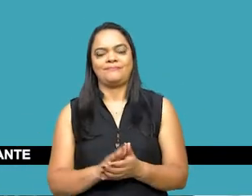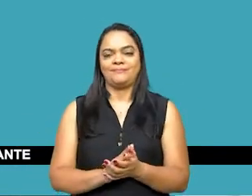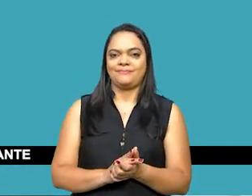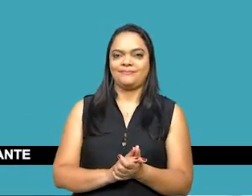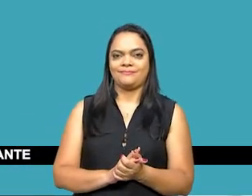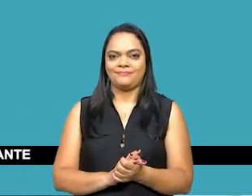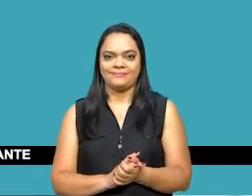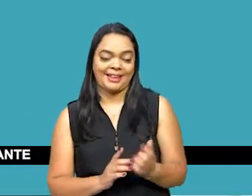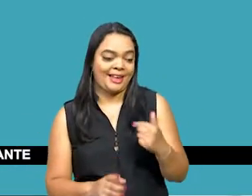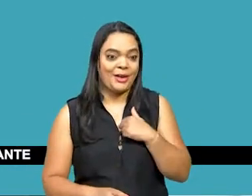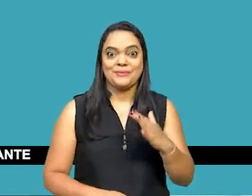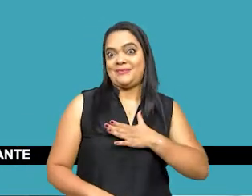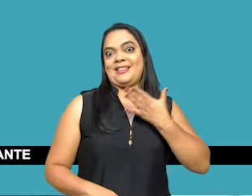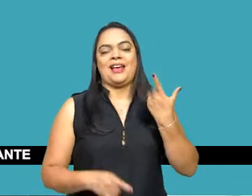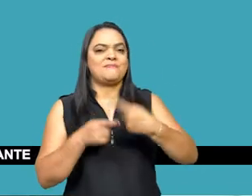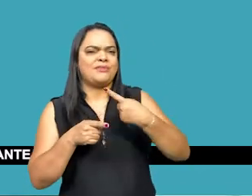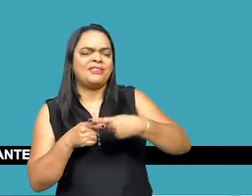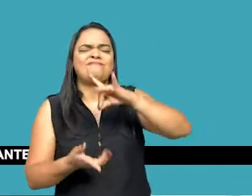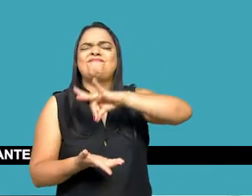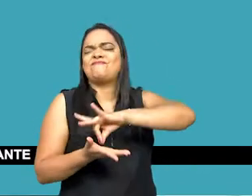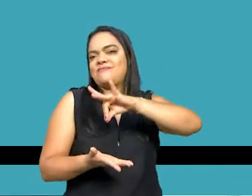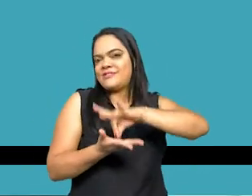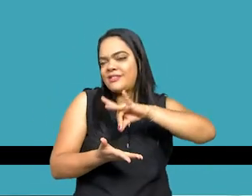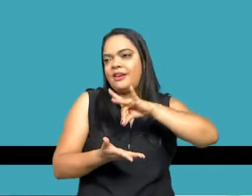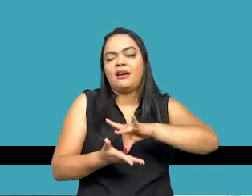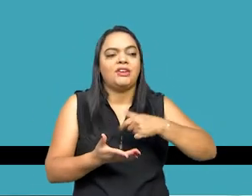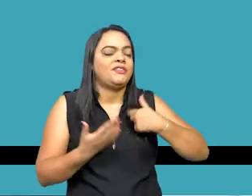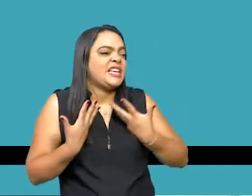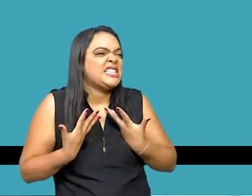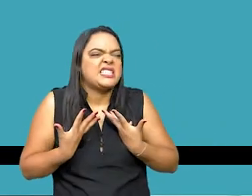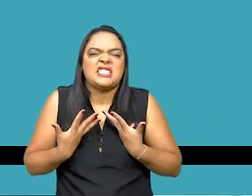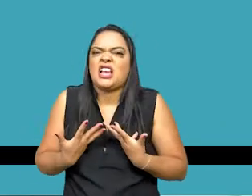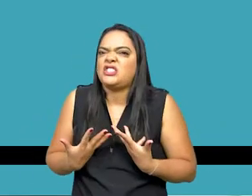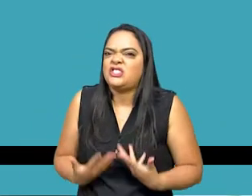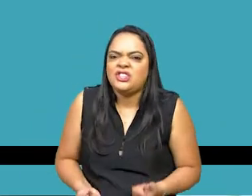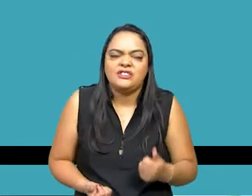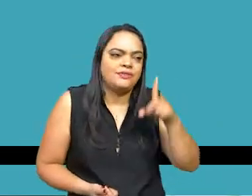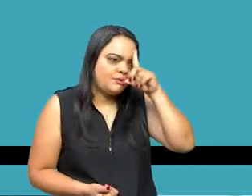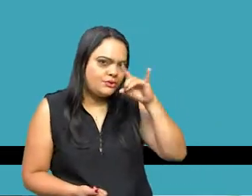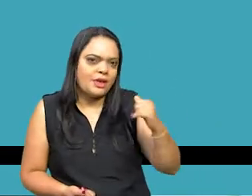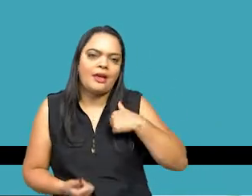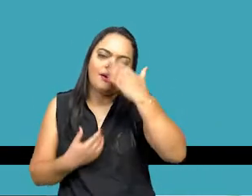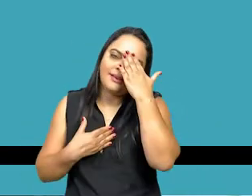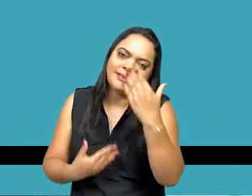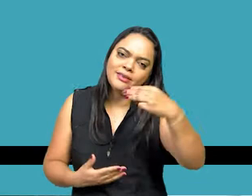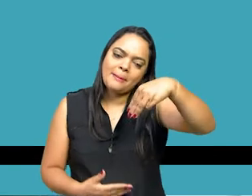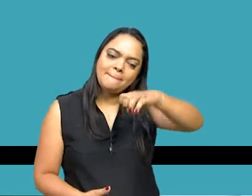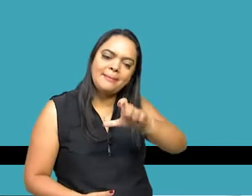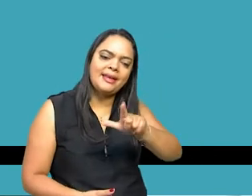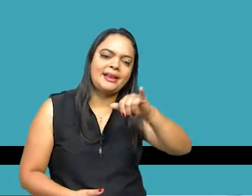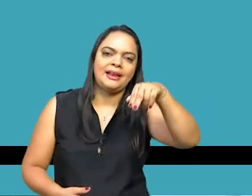me deixou um pouco desprevenido, porque realmente foi muito desgastante naqueles dias. E eu agradeço muito a Melina por